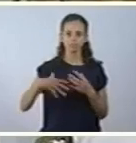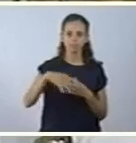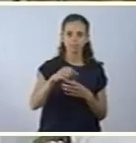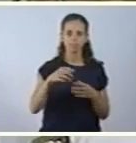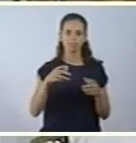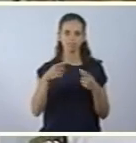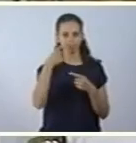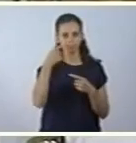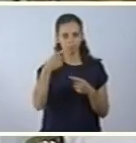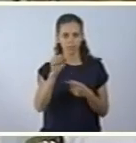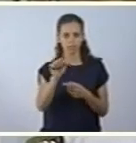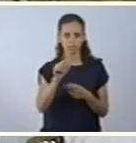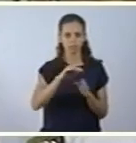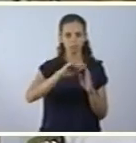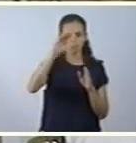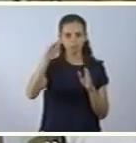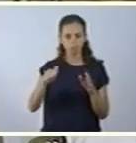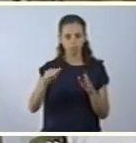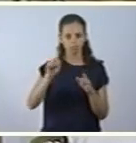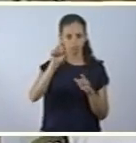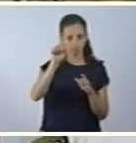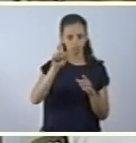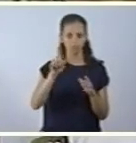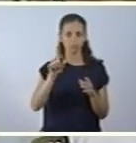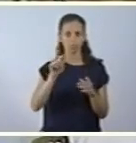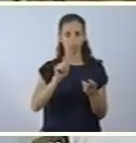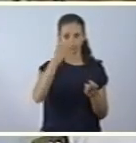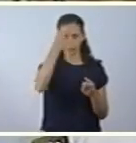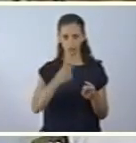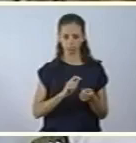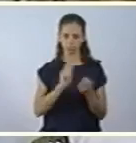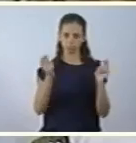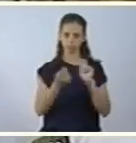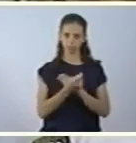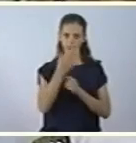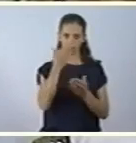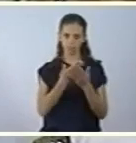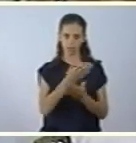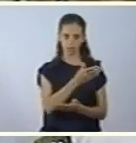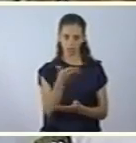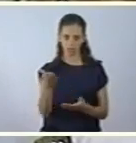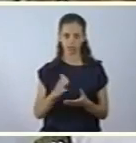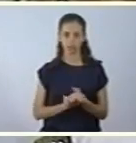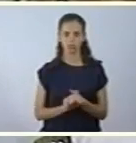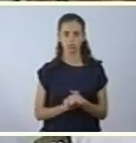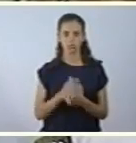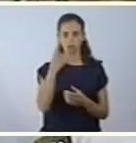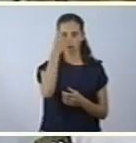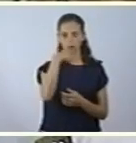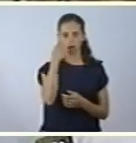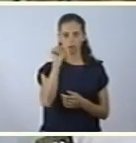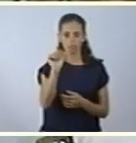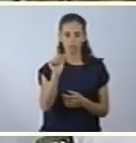em particular a um alto monte e transfigurou-se diante deles. O seu rosto